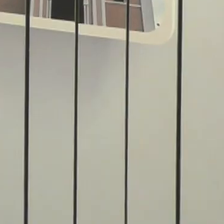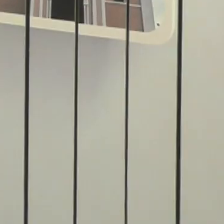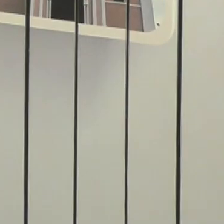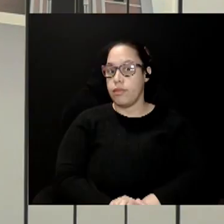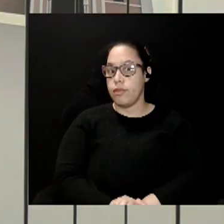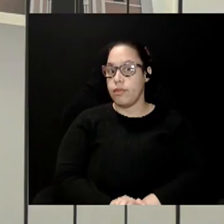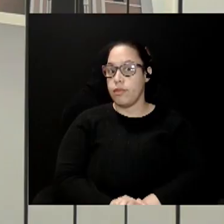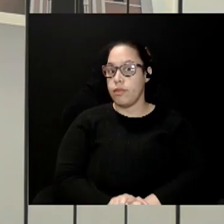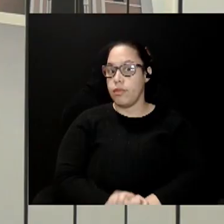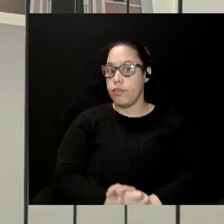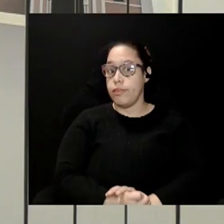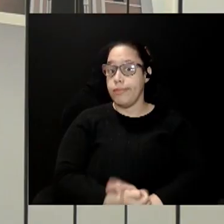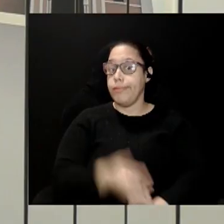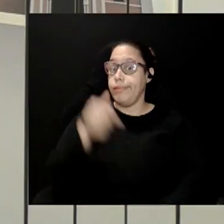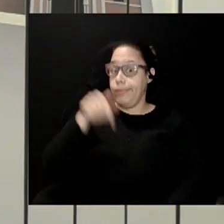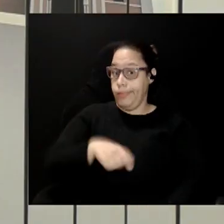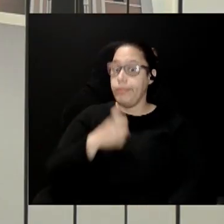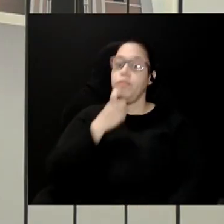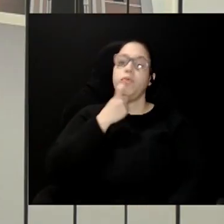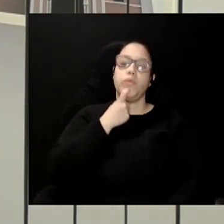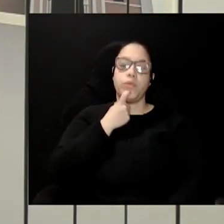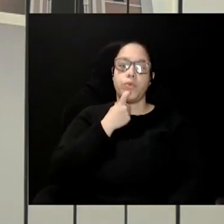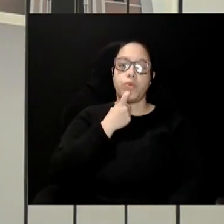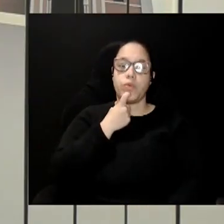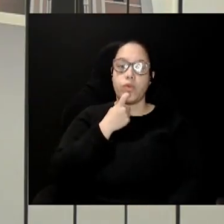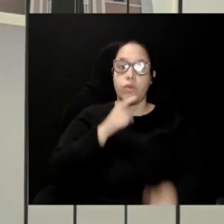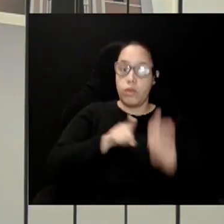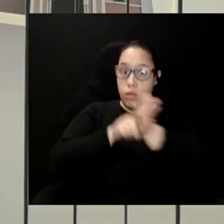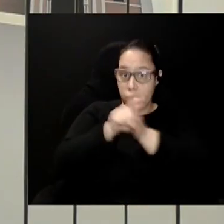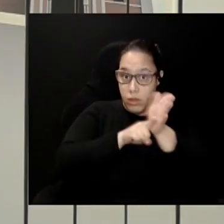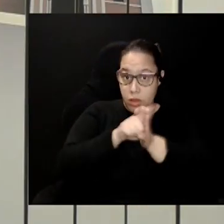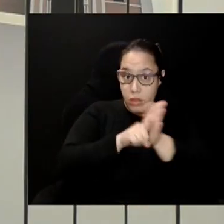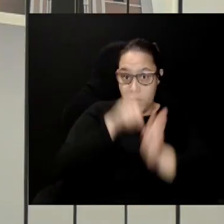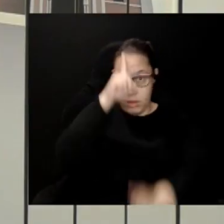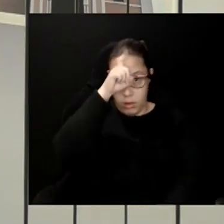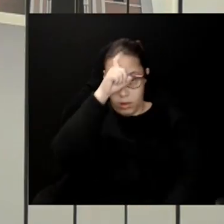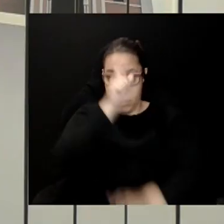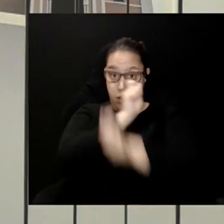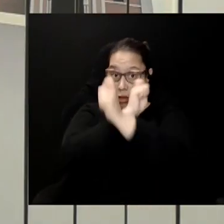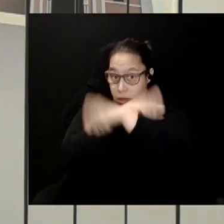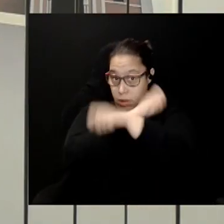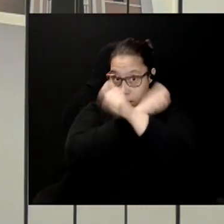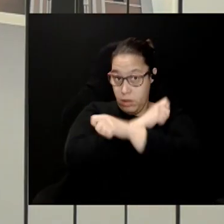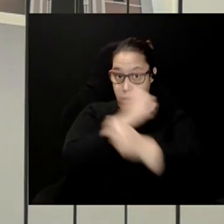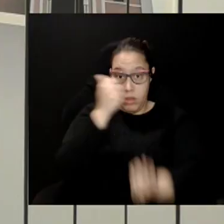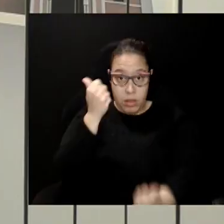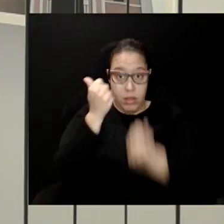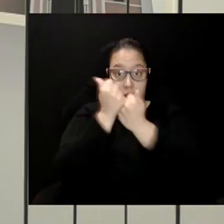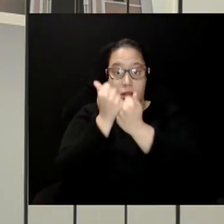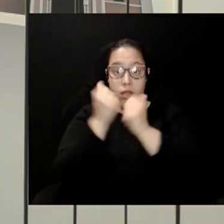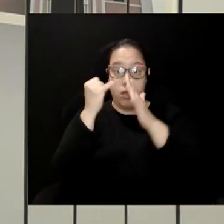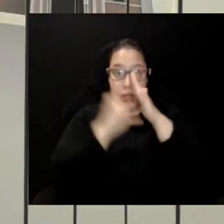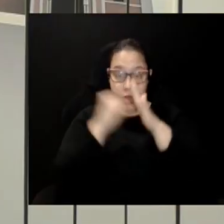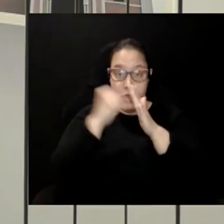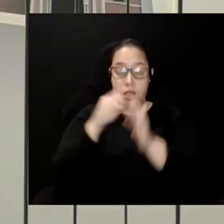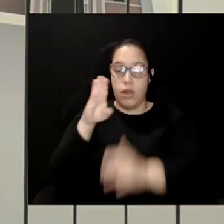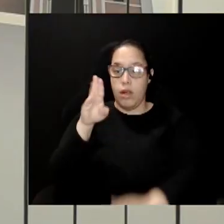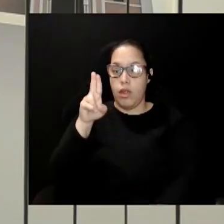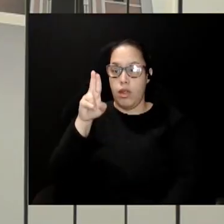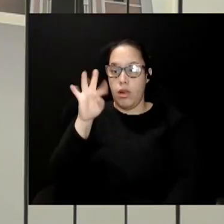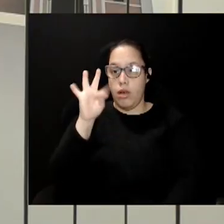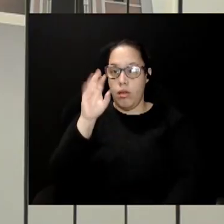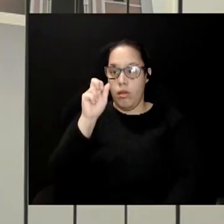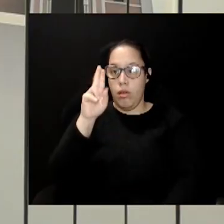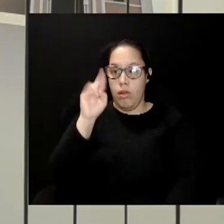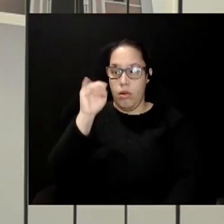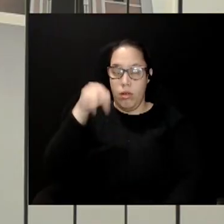Aqui em Campinas, o Centro de Pesquisa do Hospital da PUC, em parceria com o Instituto Butantan, recrutam voluntários